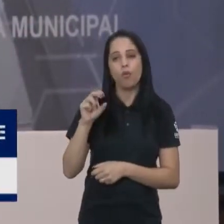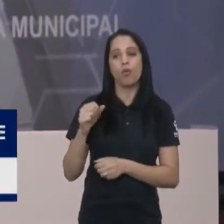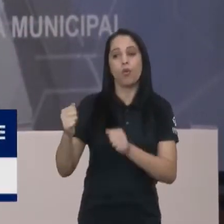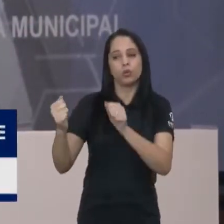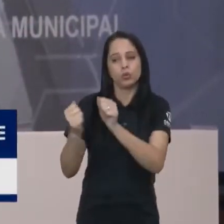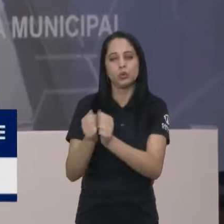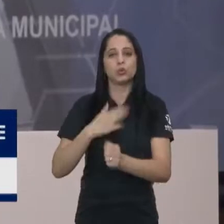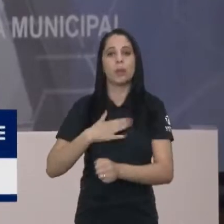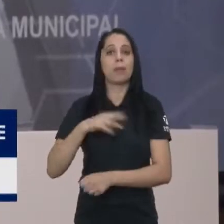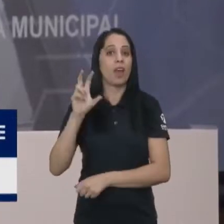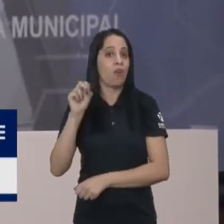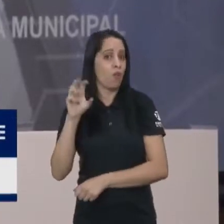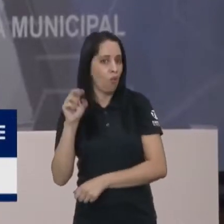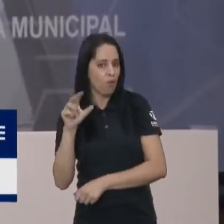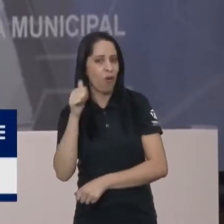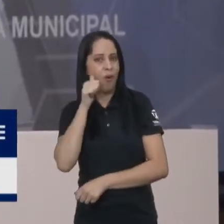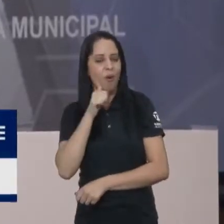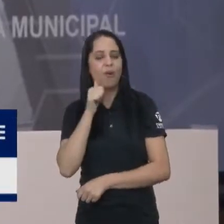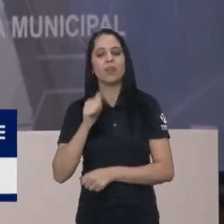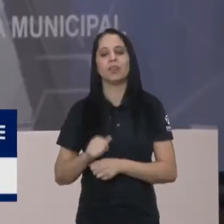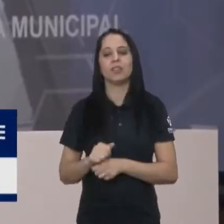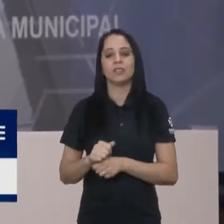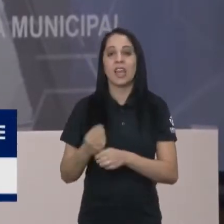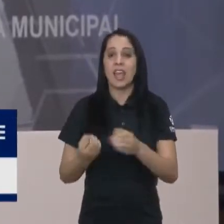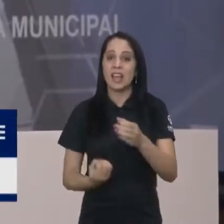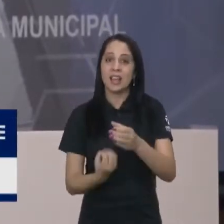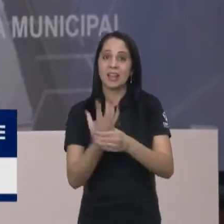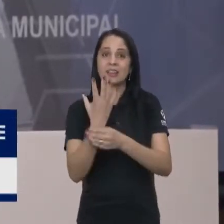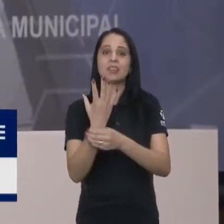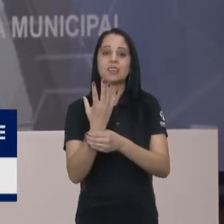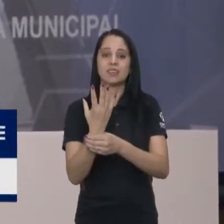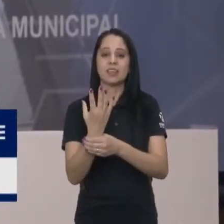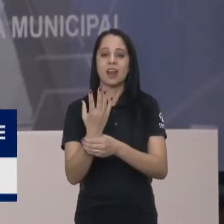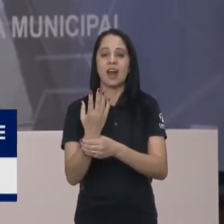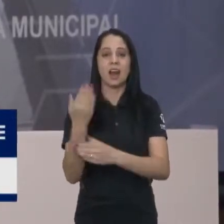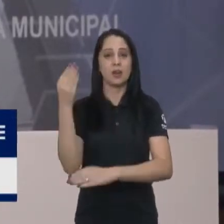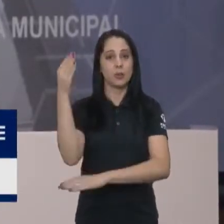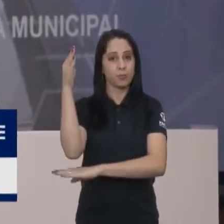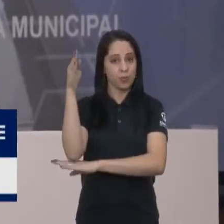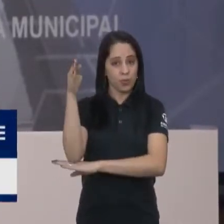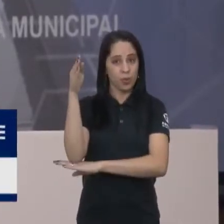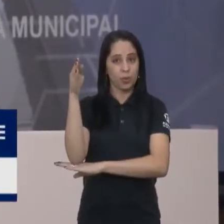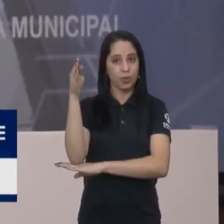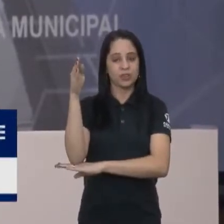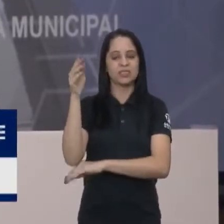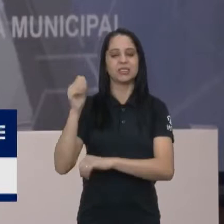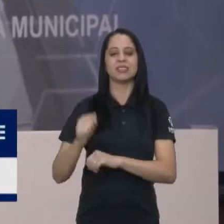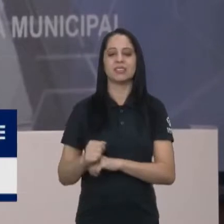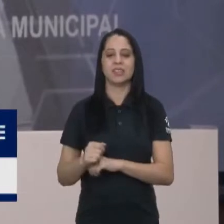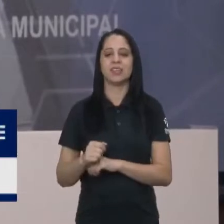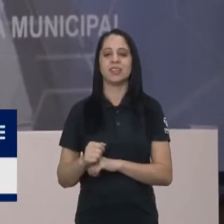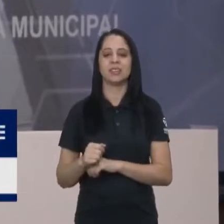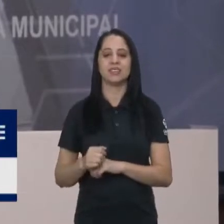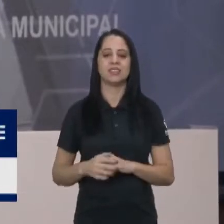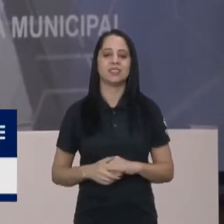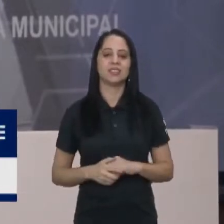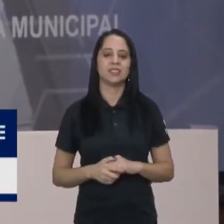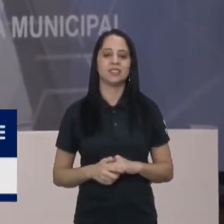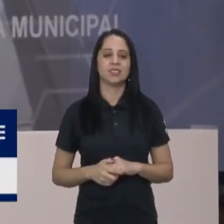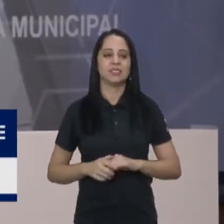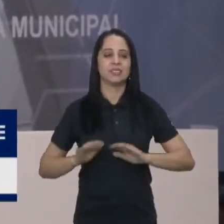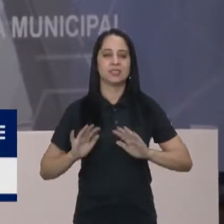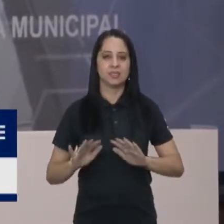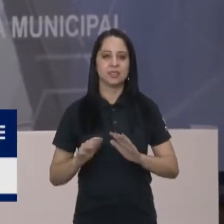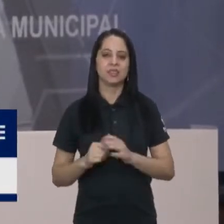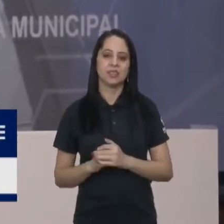avó, Terezinha Moreira Simão, fundaram, né, lá o Hotel Recanto Hortênsias, junto com a Água Passa Quatro. E quantas